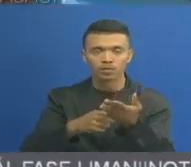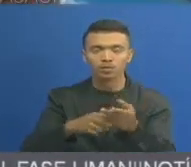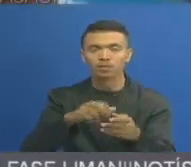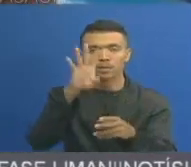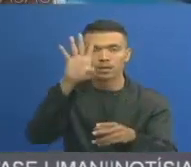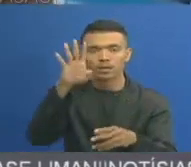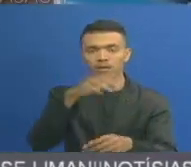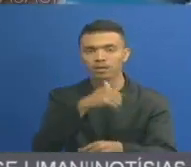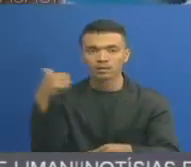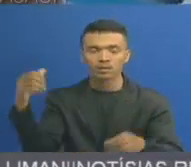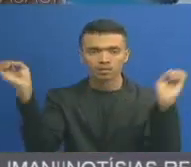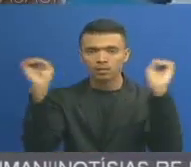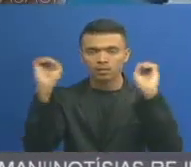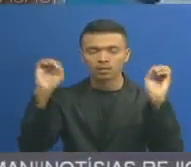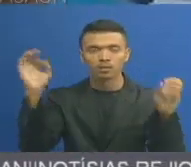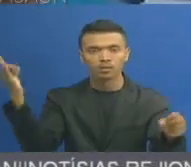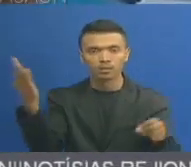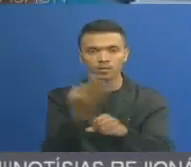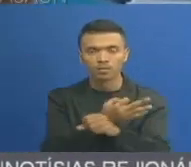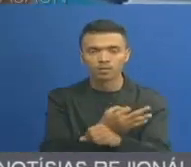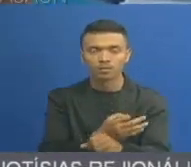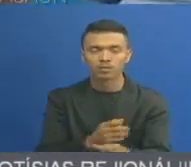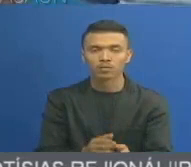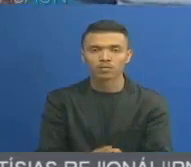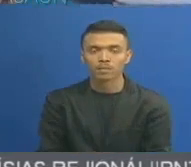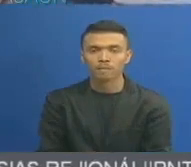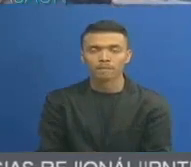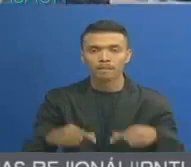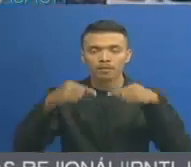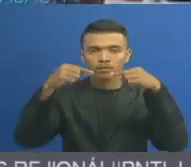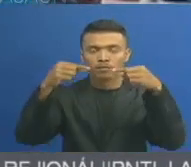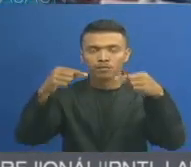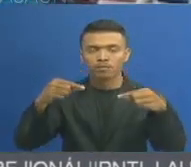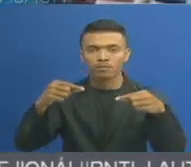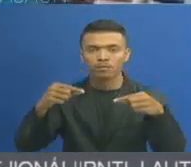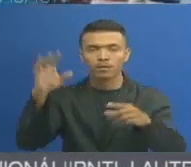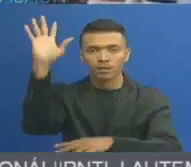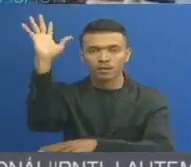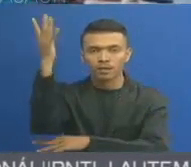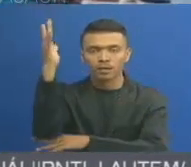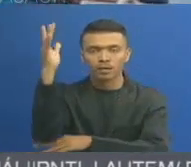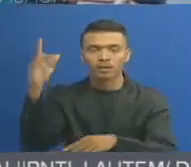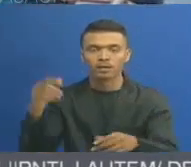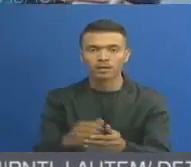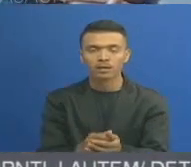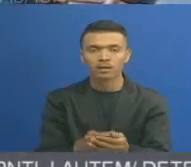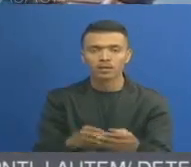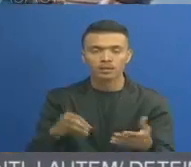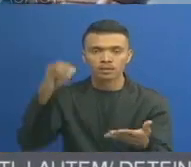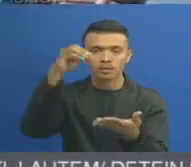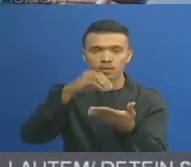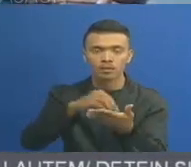documentos a sefsik ne kontak kerba ye prokuror e foke de orensao kata ai se ne hansa evidencia antau se ita hautu dur